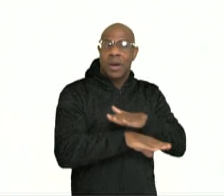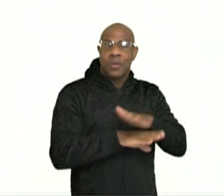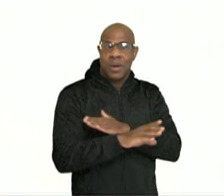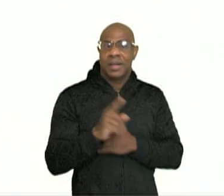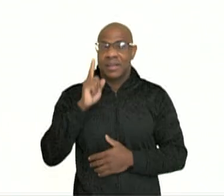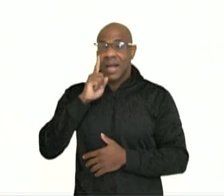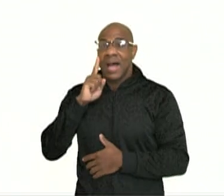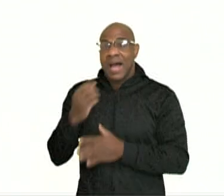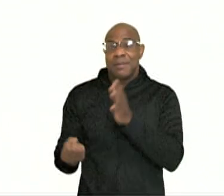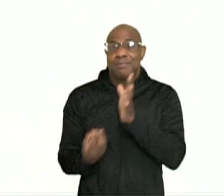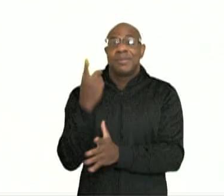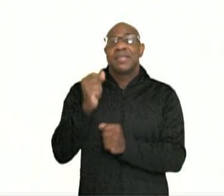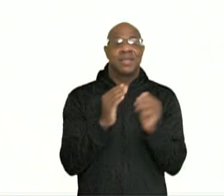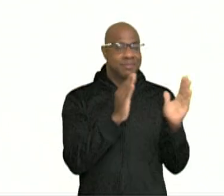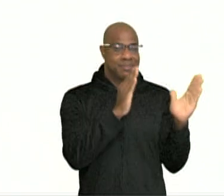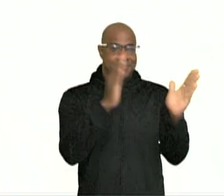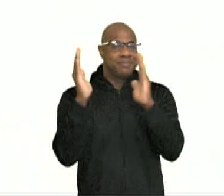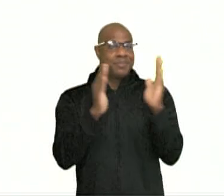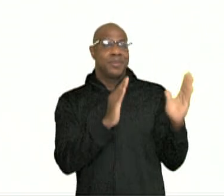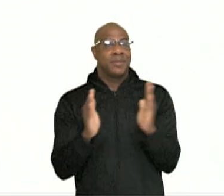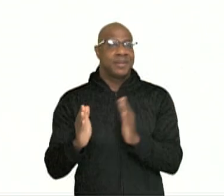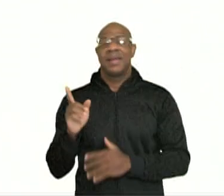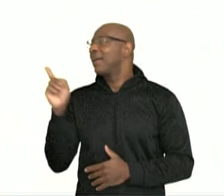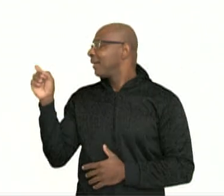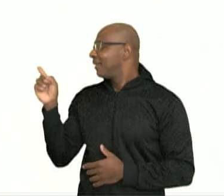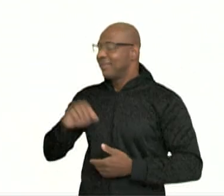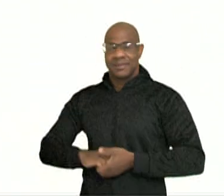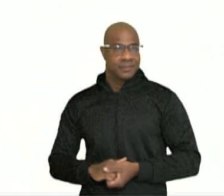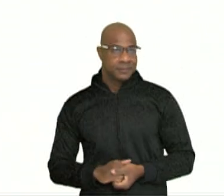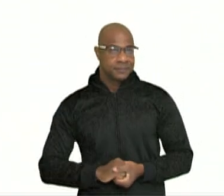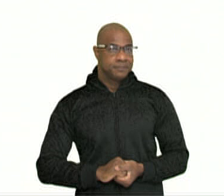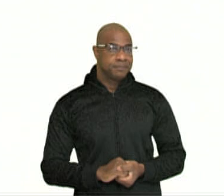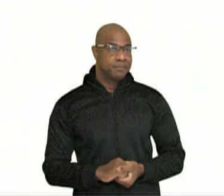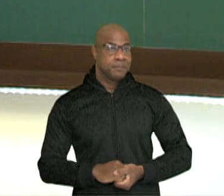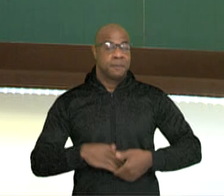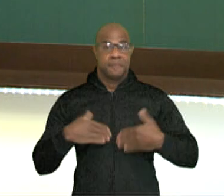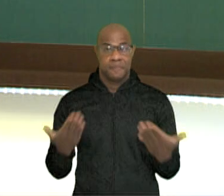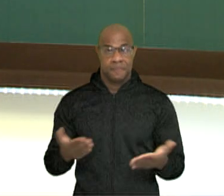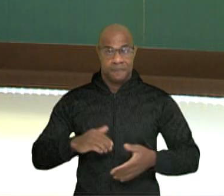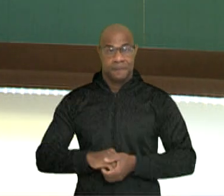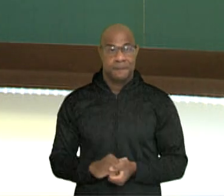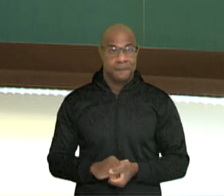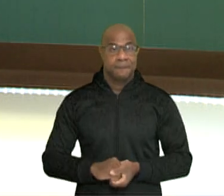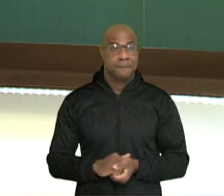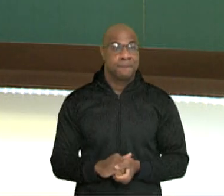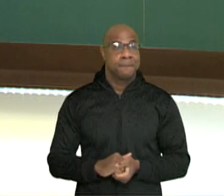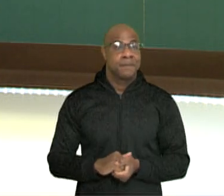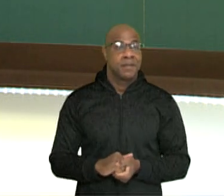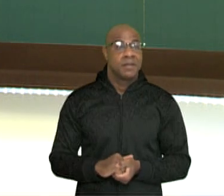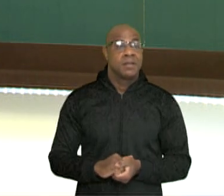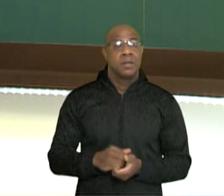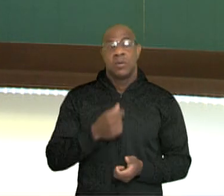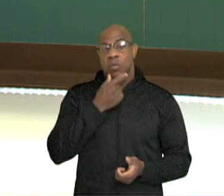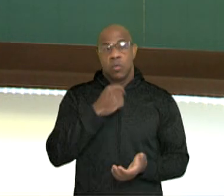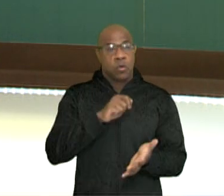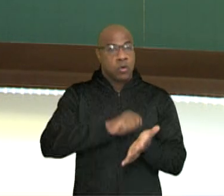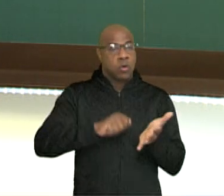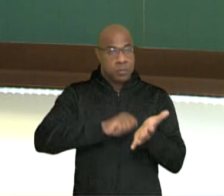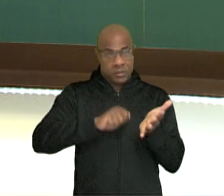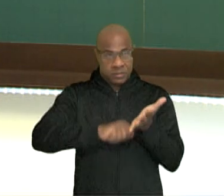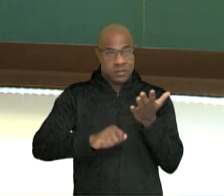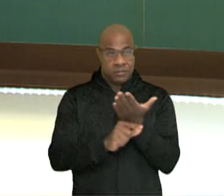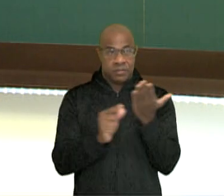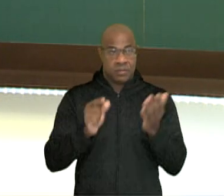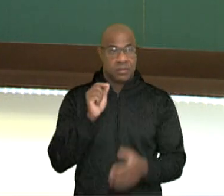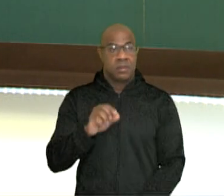aos demais textos ali que fazem parte daquela notícia, certo? Foi escrito pelo Gabriel Pietro